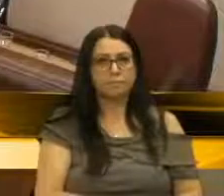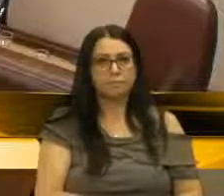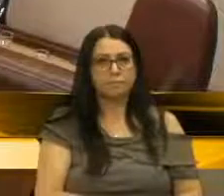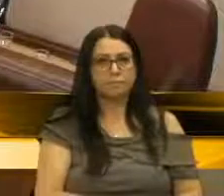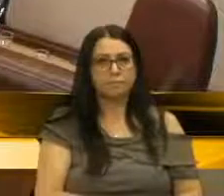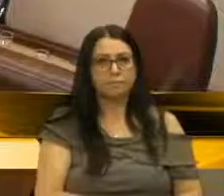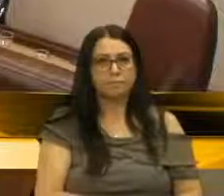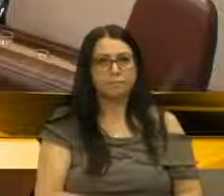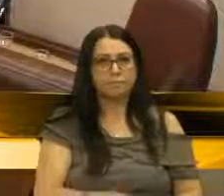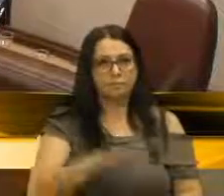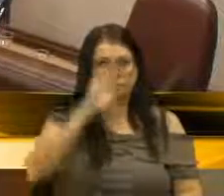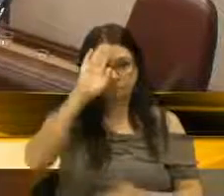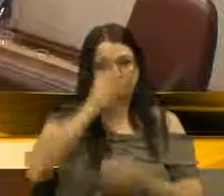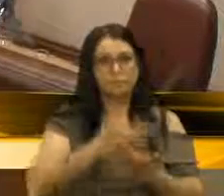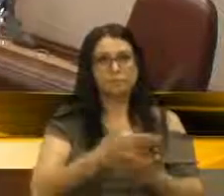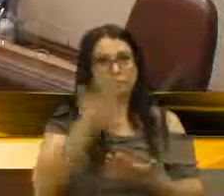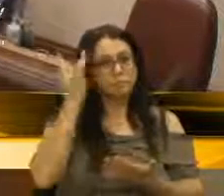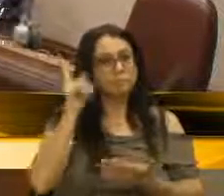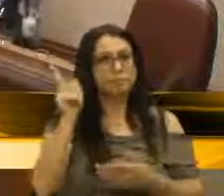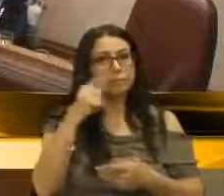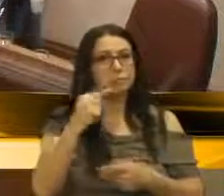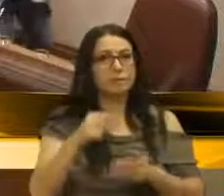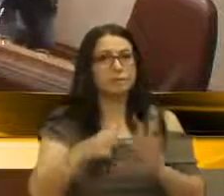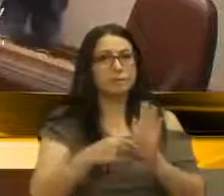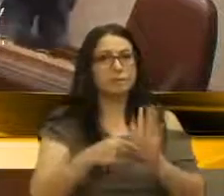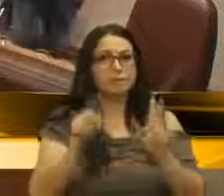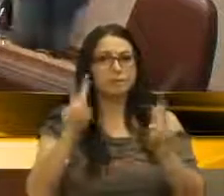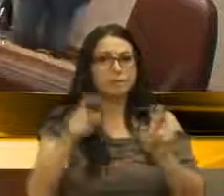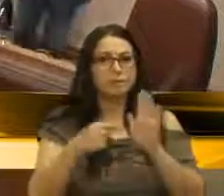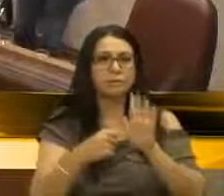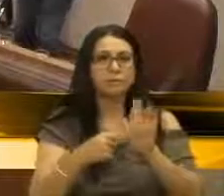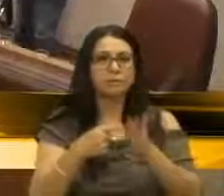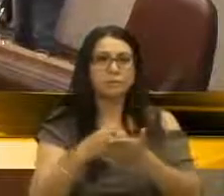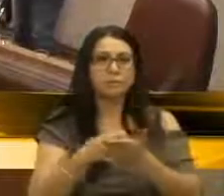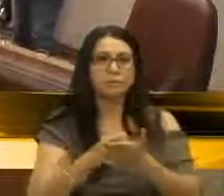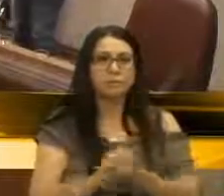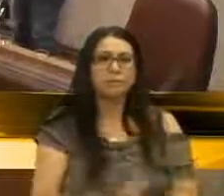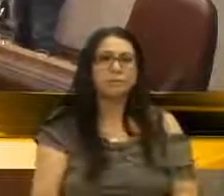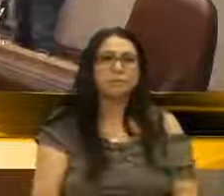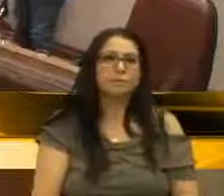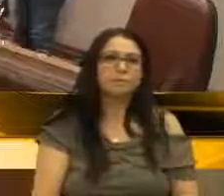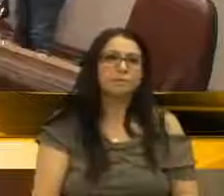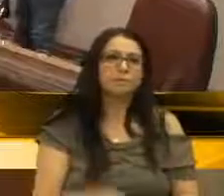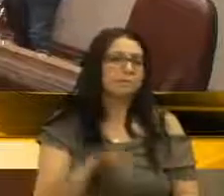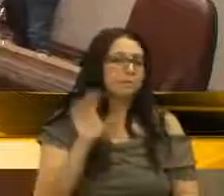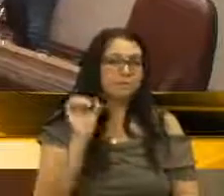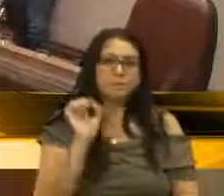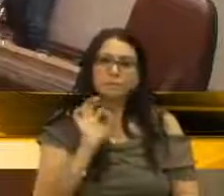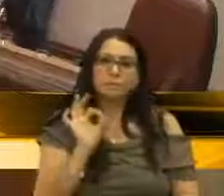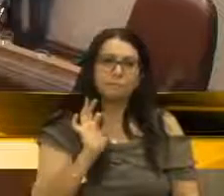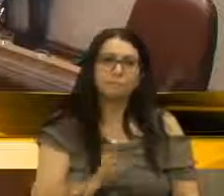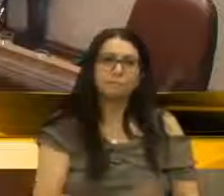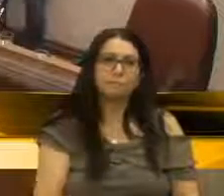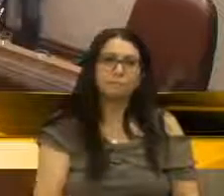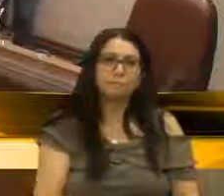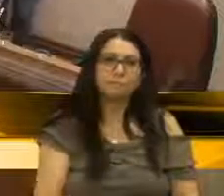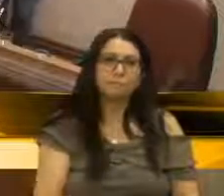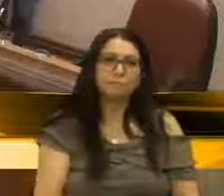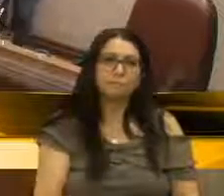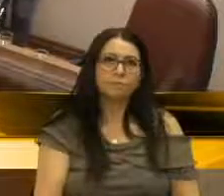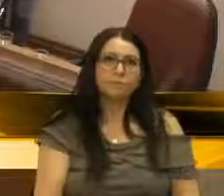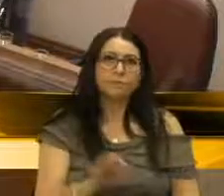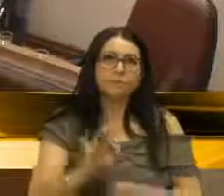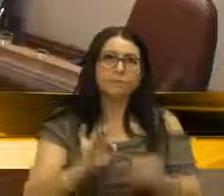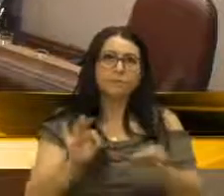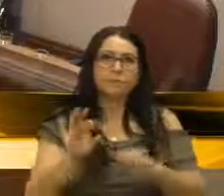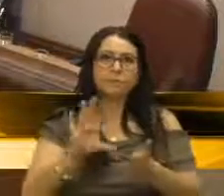acredito que amanhã diretamente fazer um outro assunto pra quem tá cobrando a revitalização nas suas